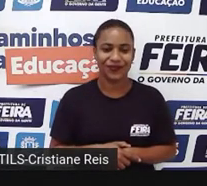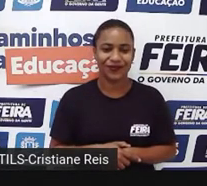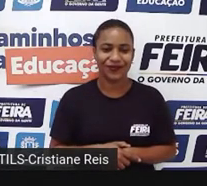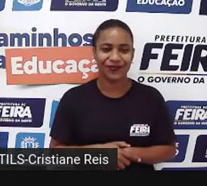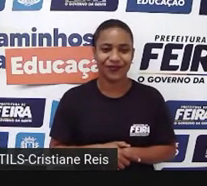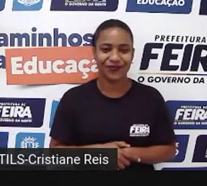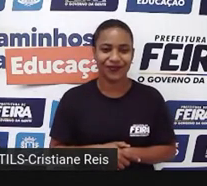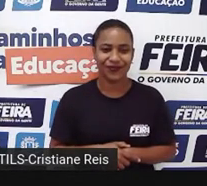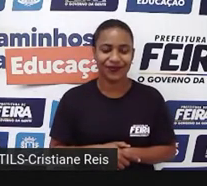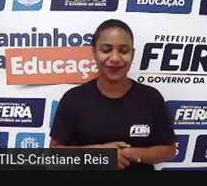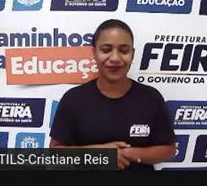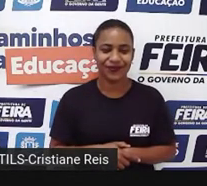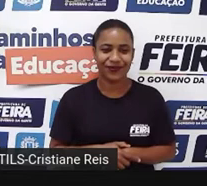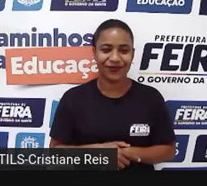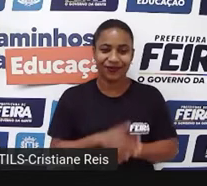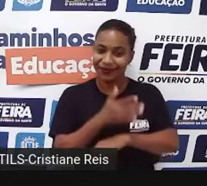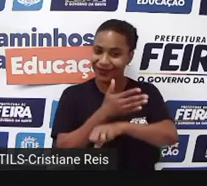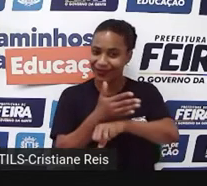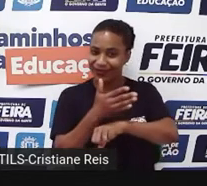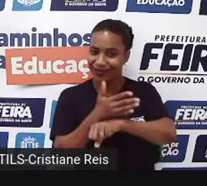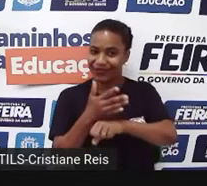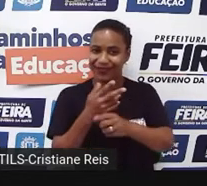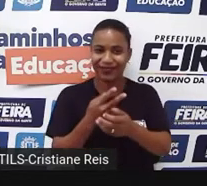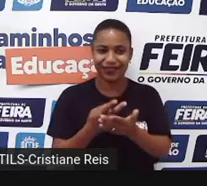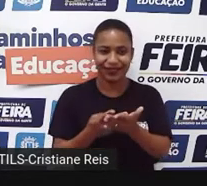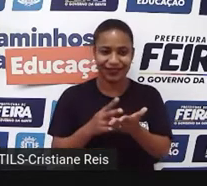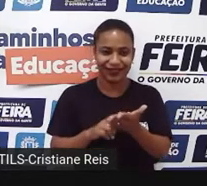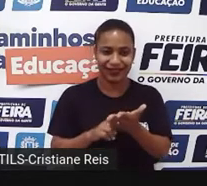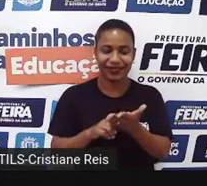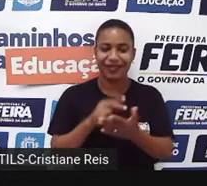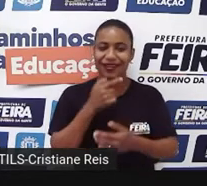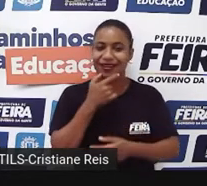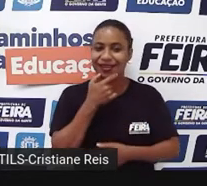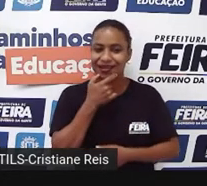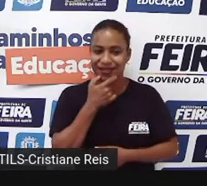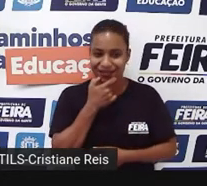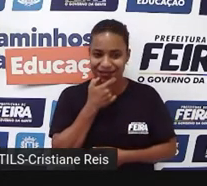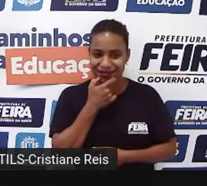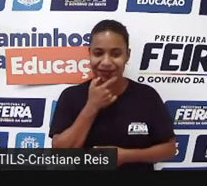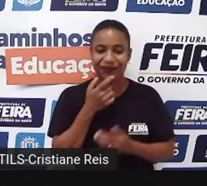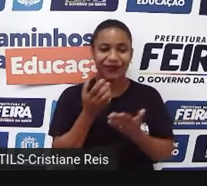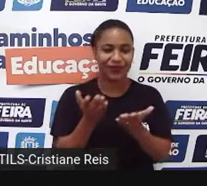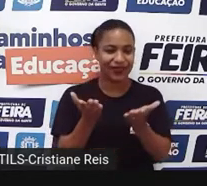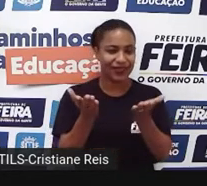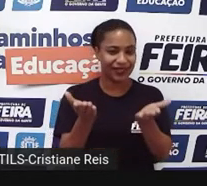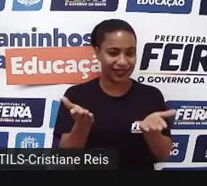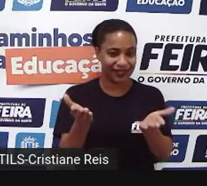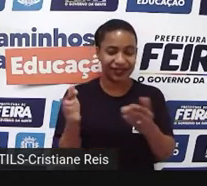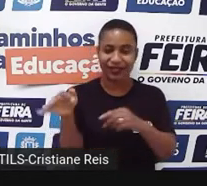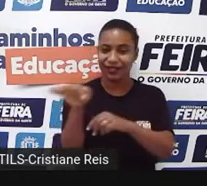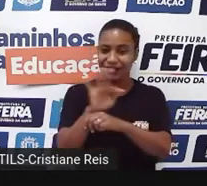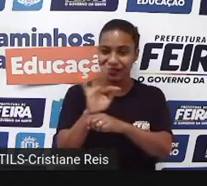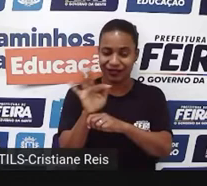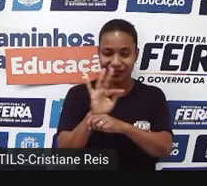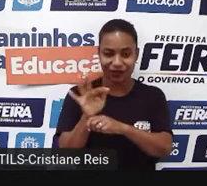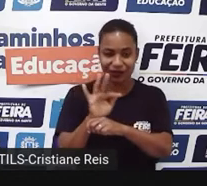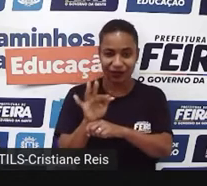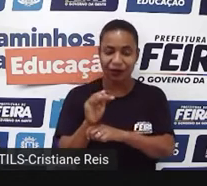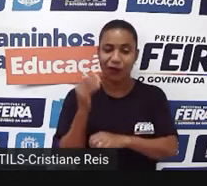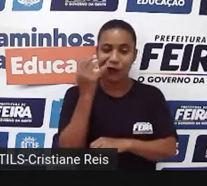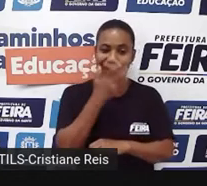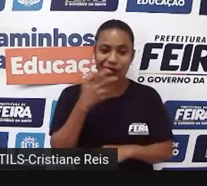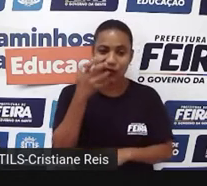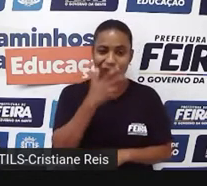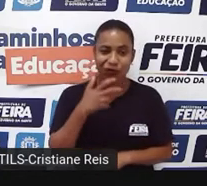1927, American Music Drama Film. Então, este filme, The Jazz Singer, né, o cantor de